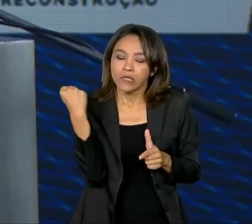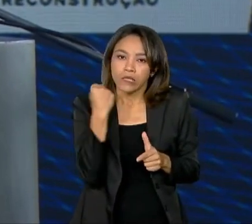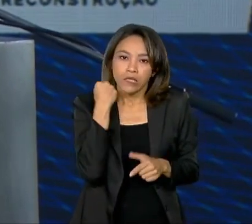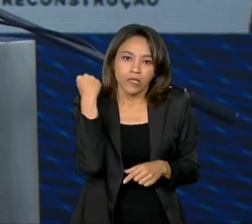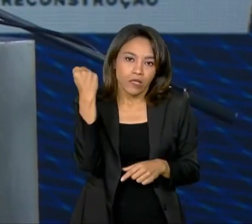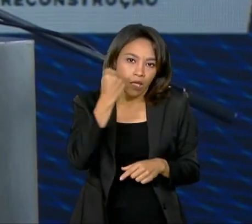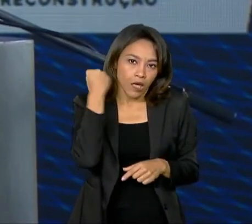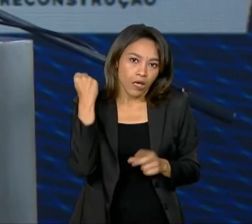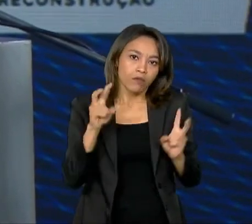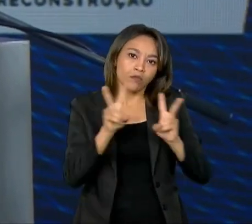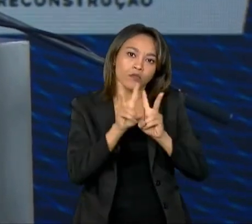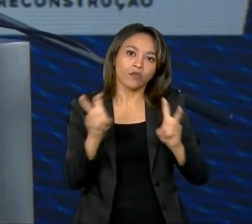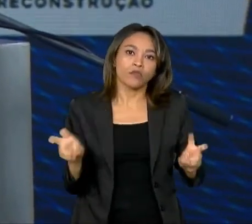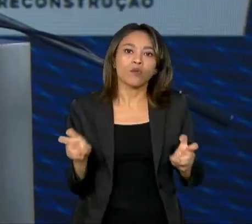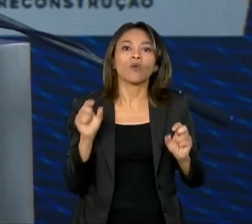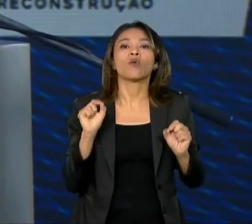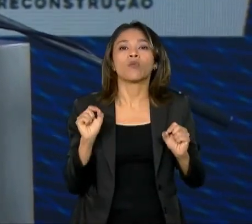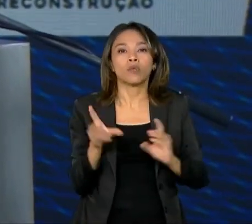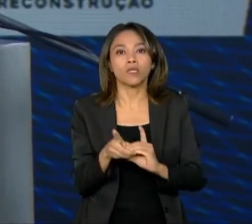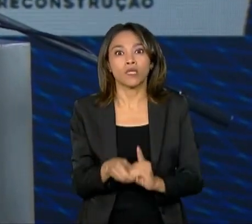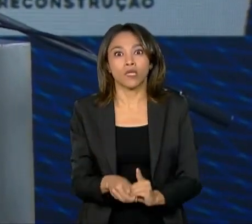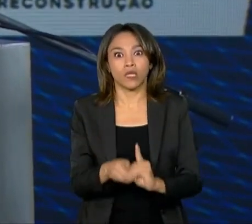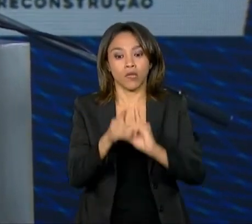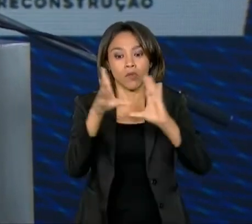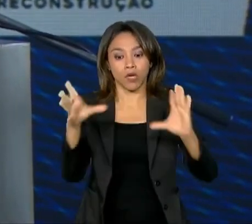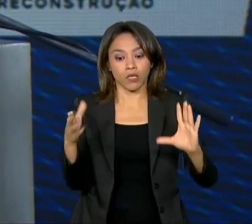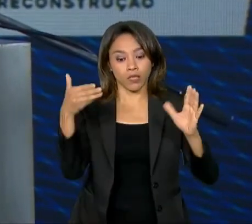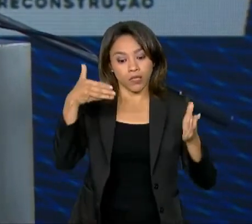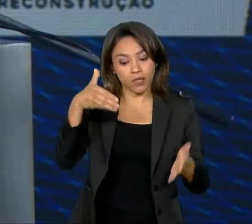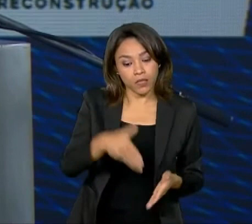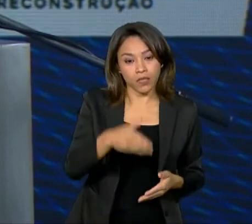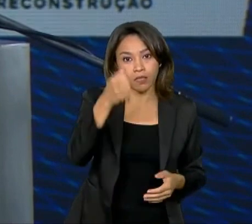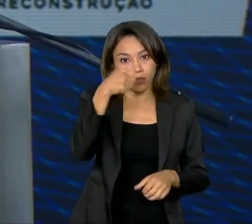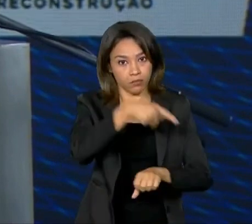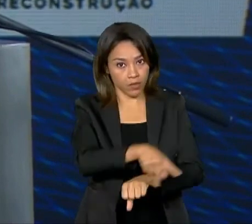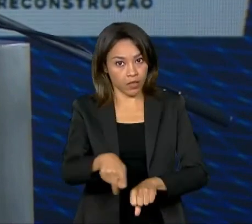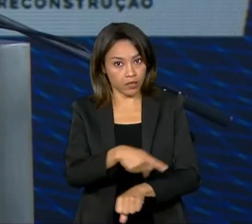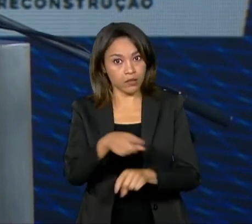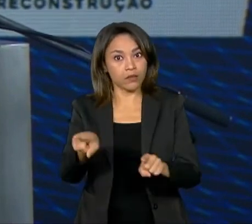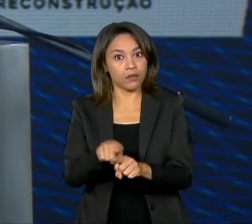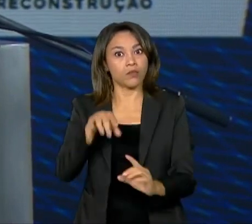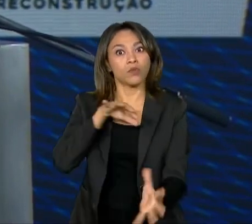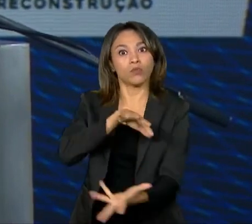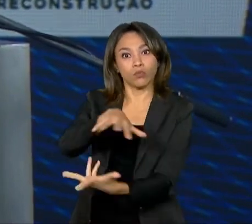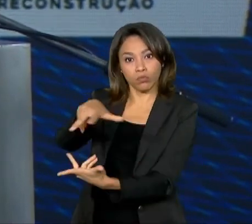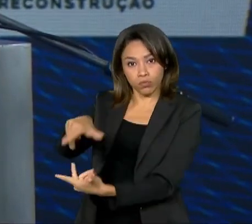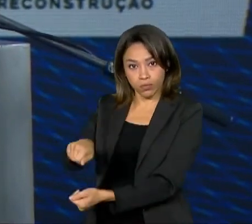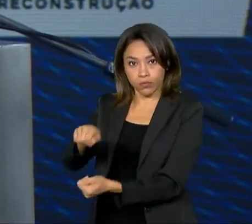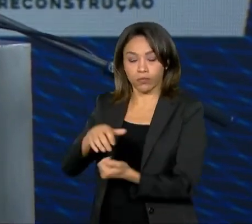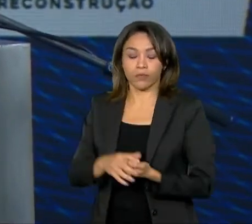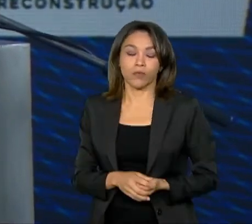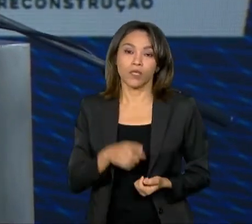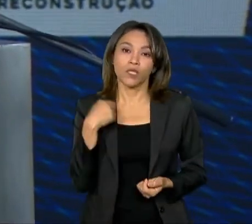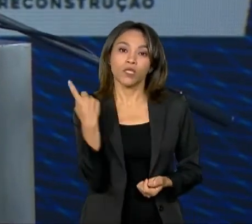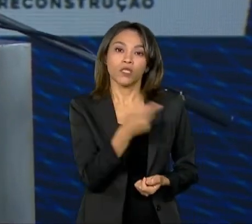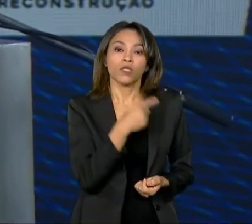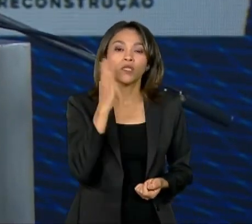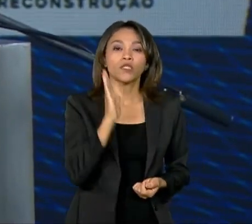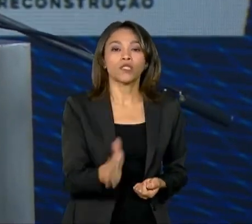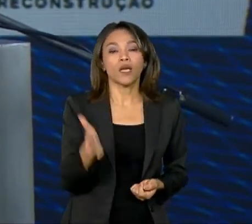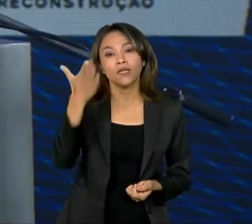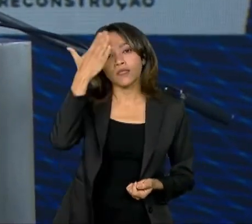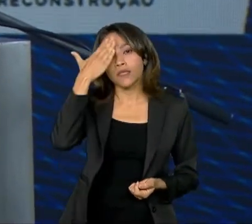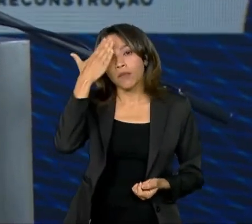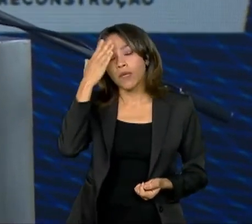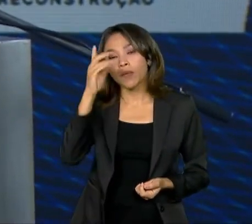o processo democrático desse país contra o processo democrático do planeta terra e nós sabemos que a